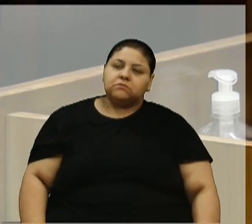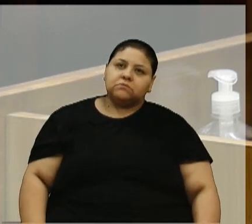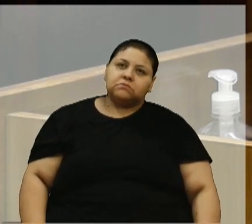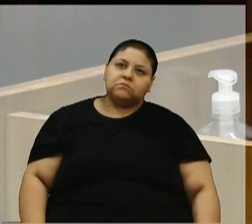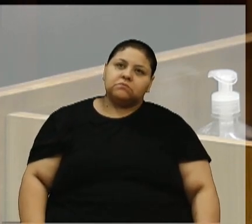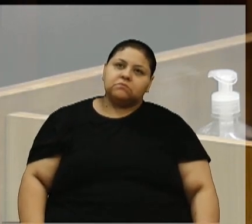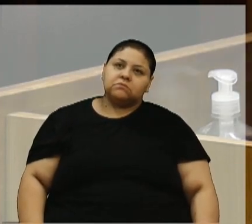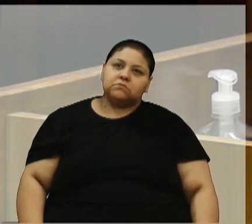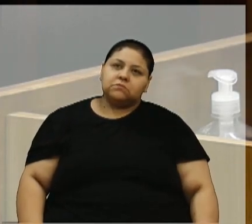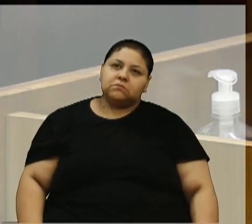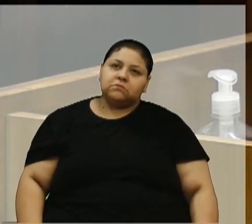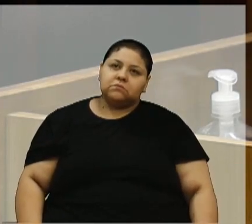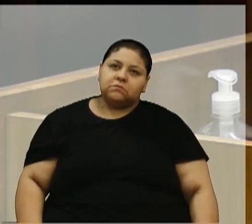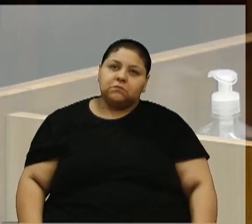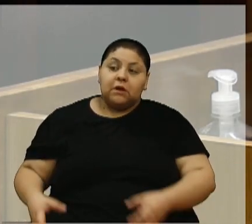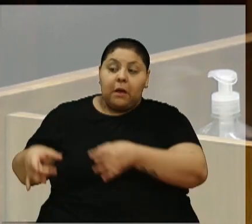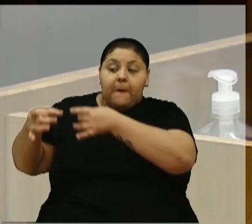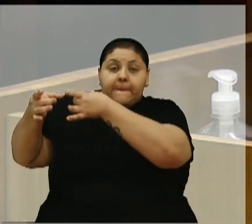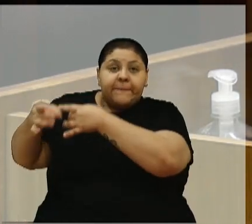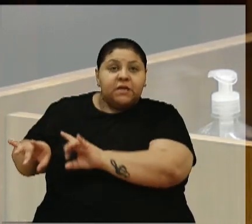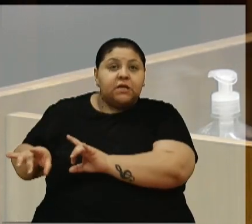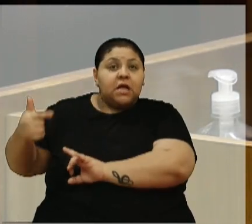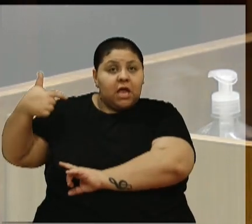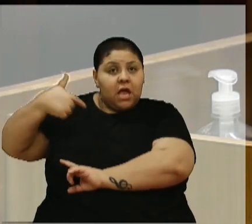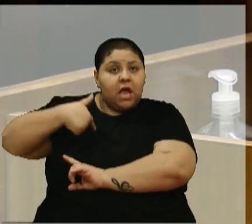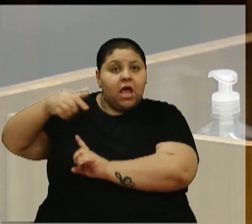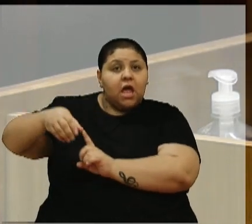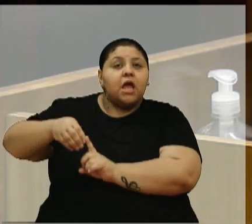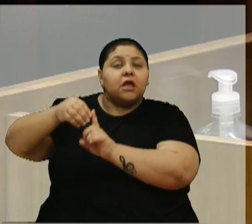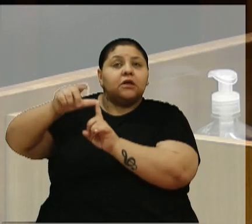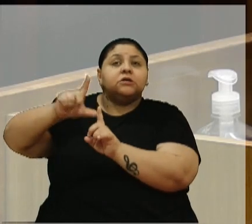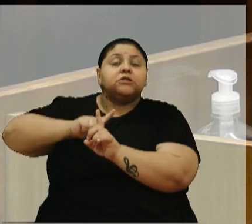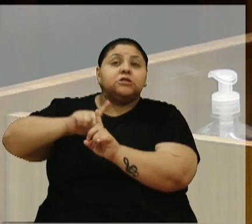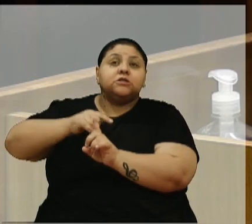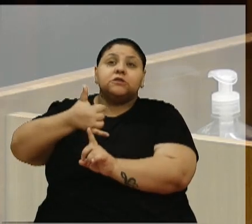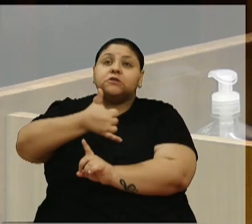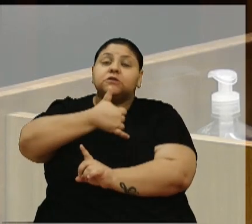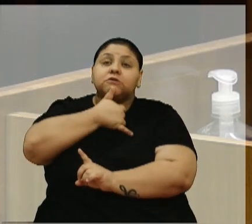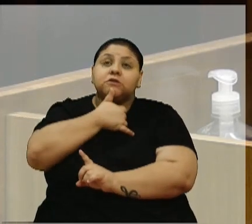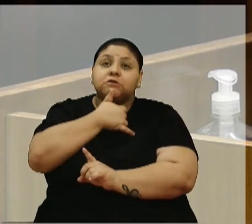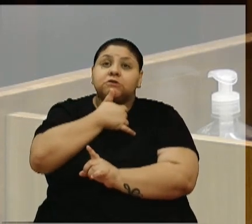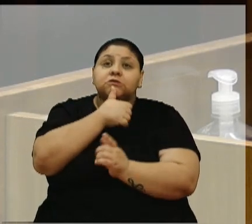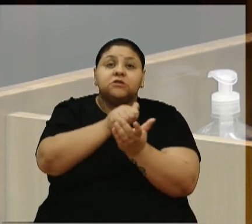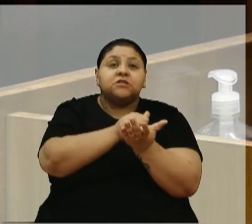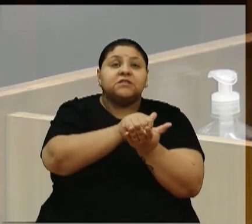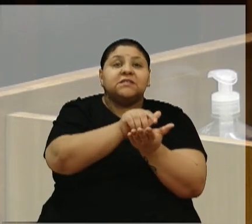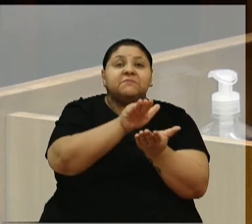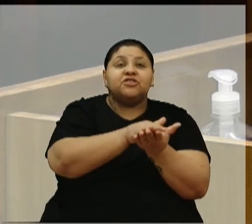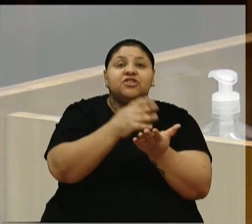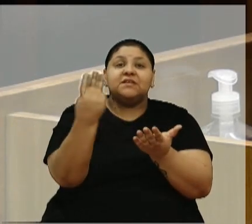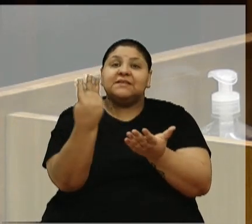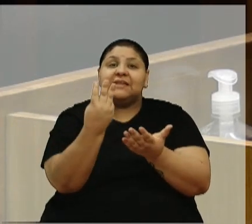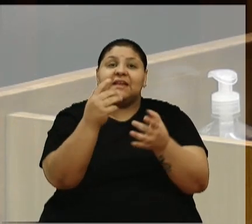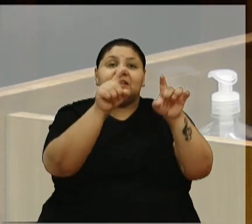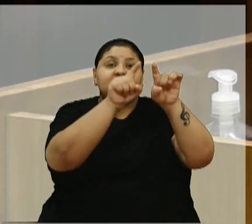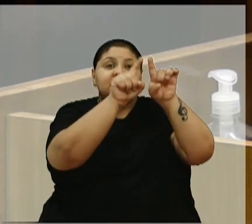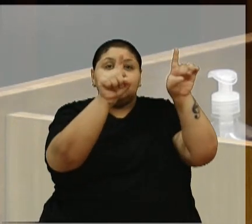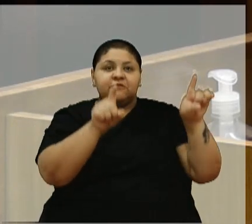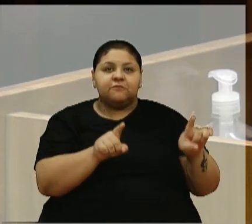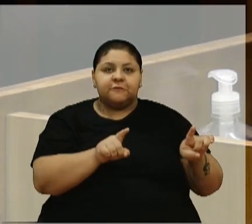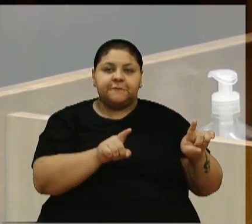Tá? Prejudicaram. Eu, principalmente, tive que, infelizmente, desligar 3 funcionários por essa